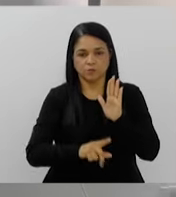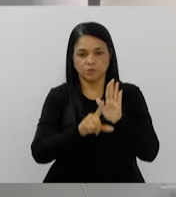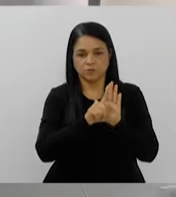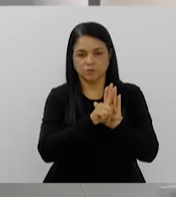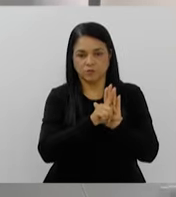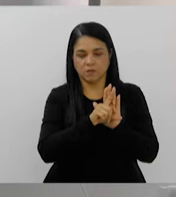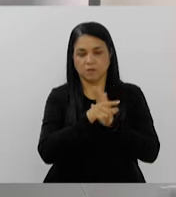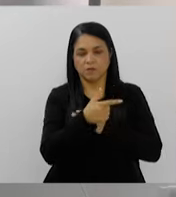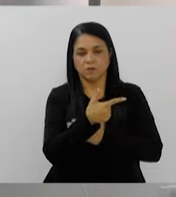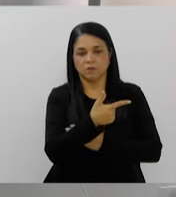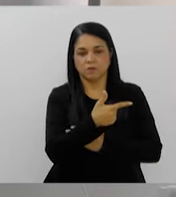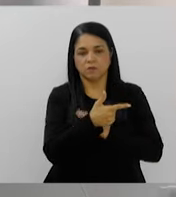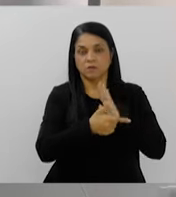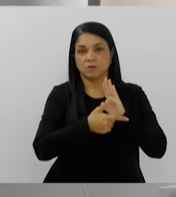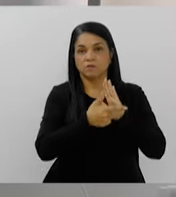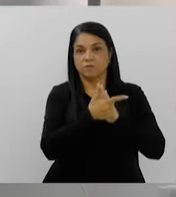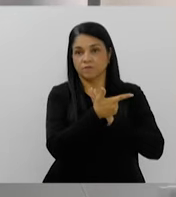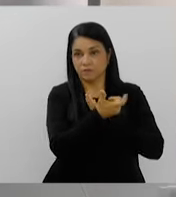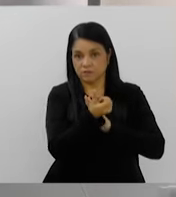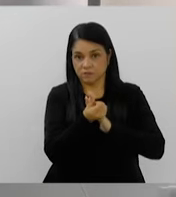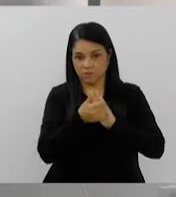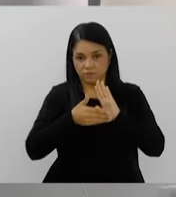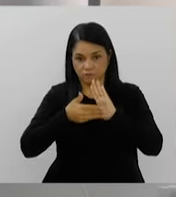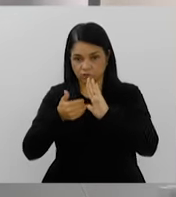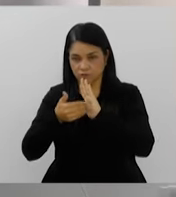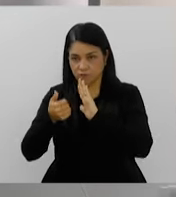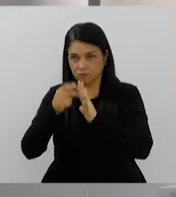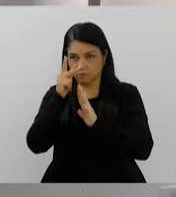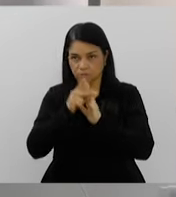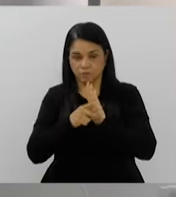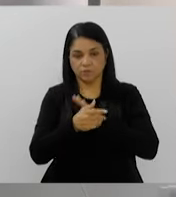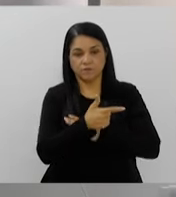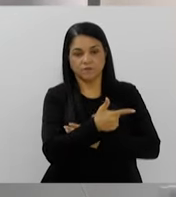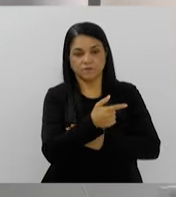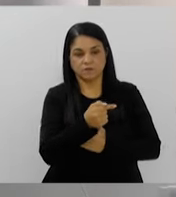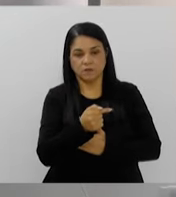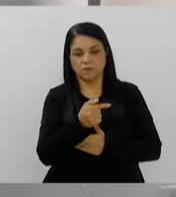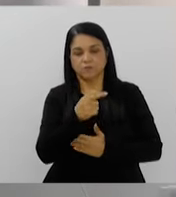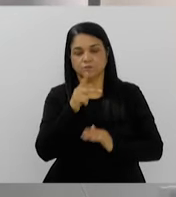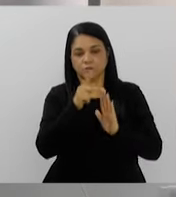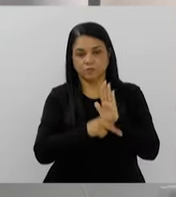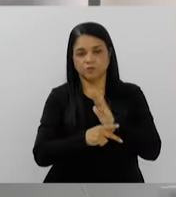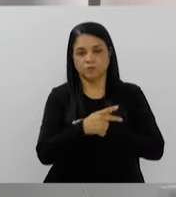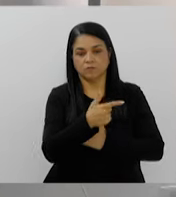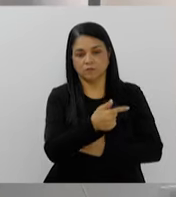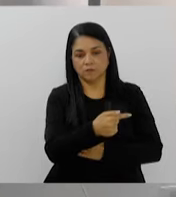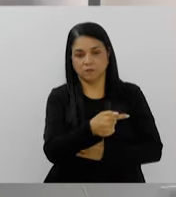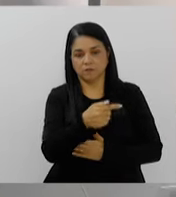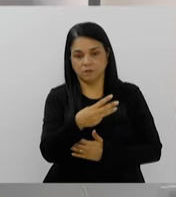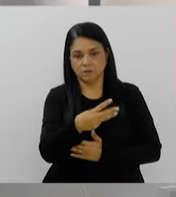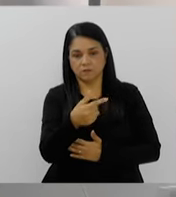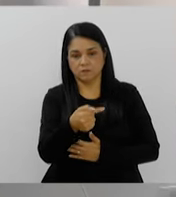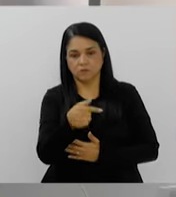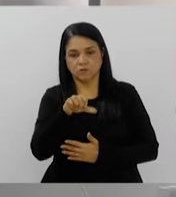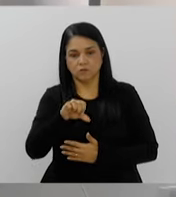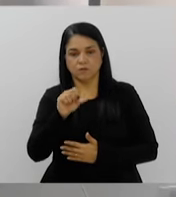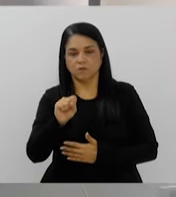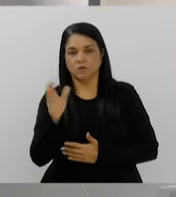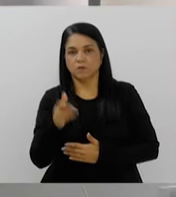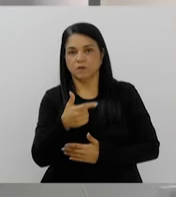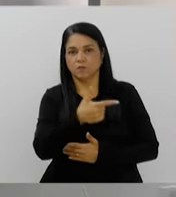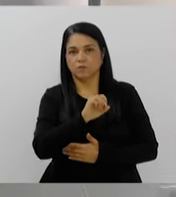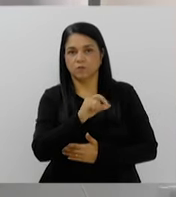26 da pauta foi retirado pelo autor. 27 da pauta. Projeto de lei 3798